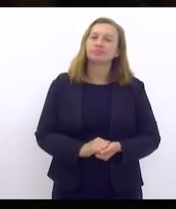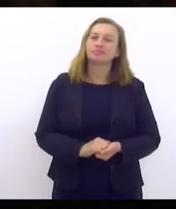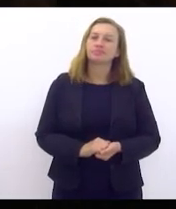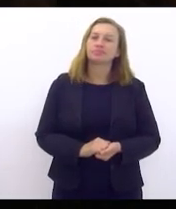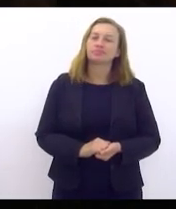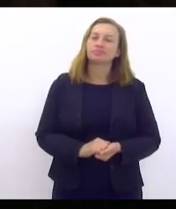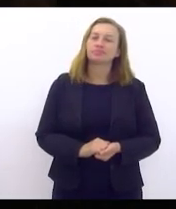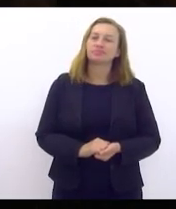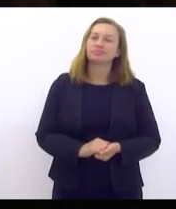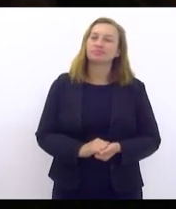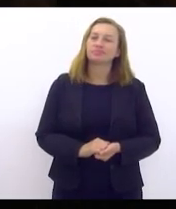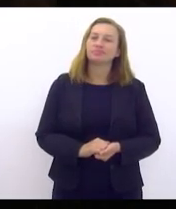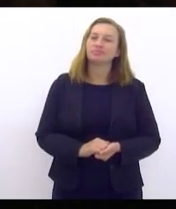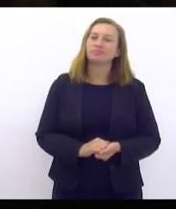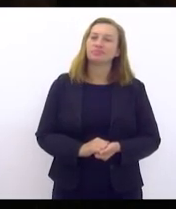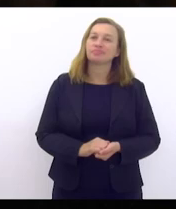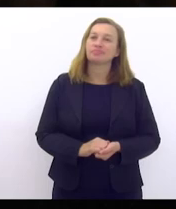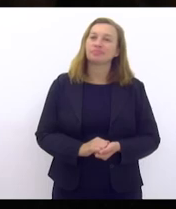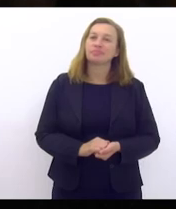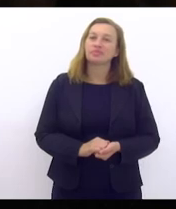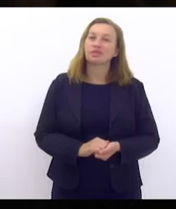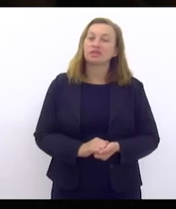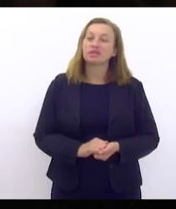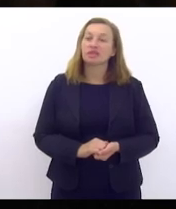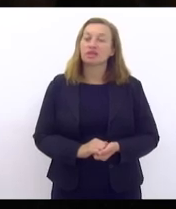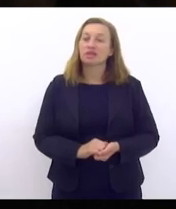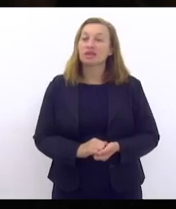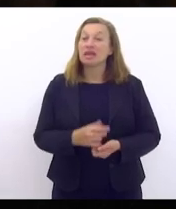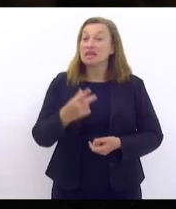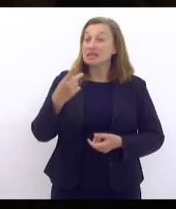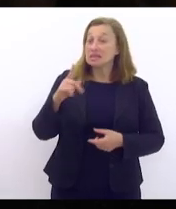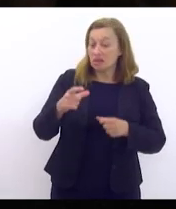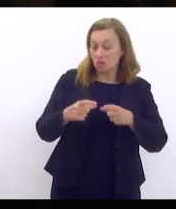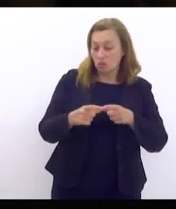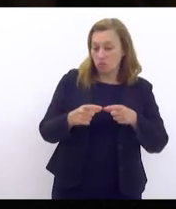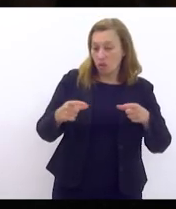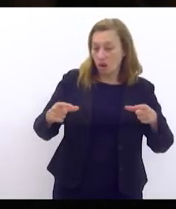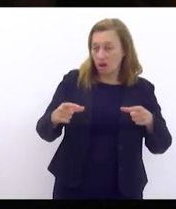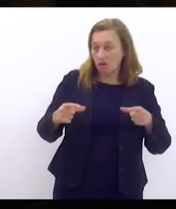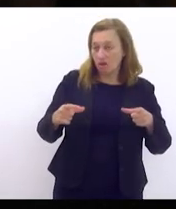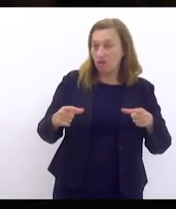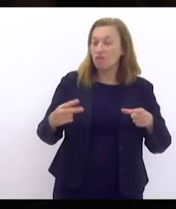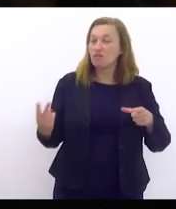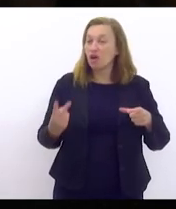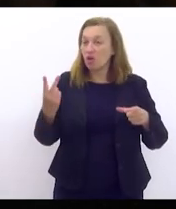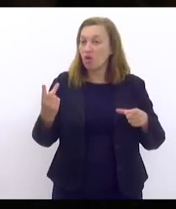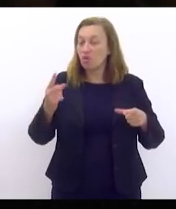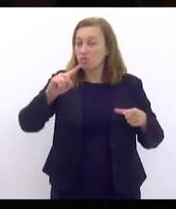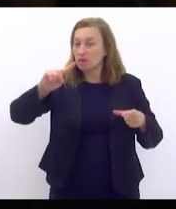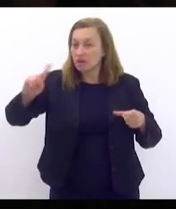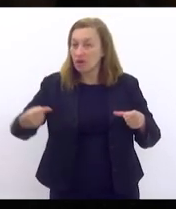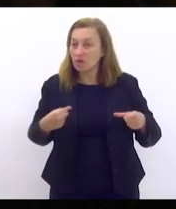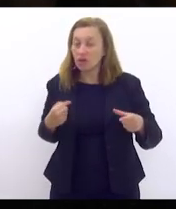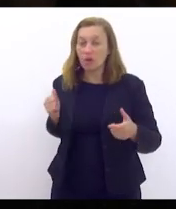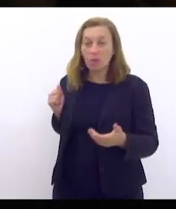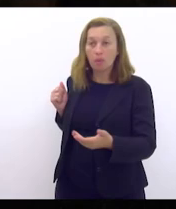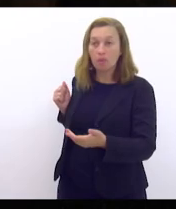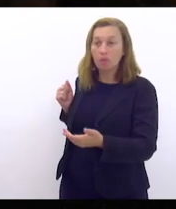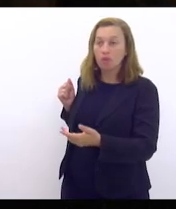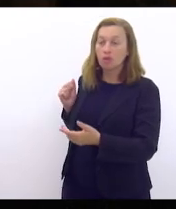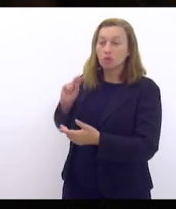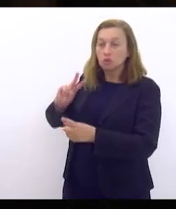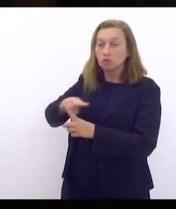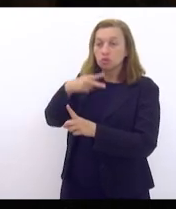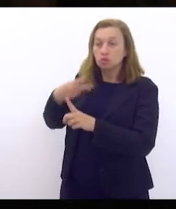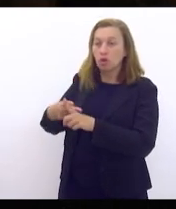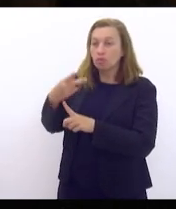é seu talão vale um milhão e eu calor dobro o seu prêmio só de